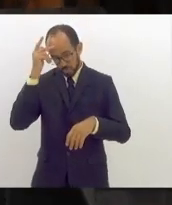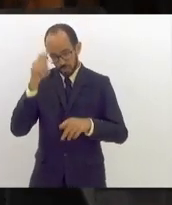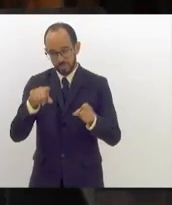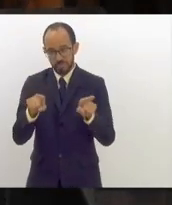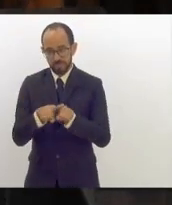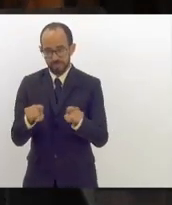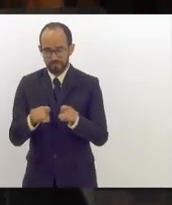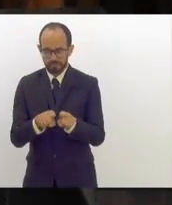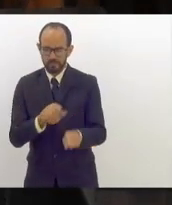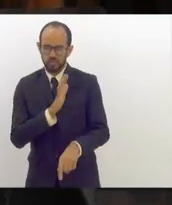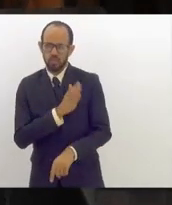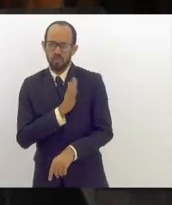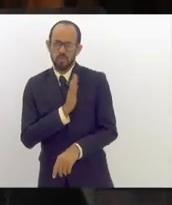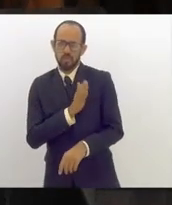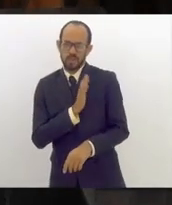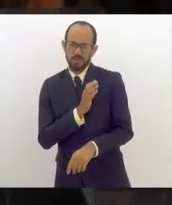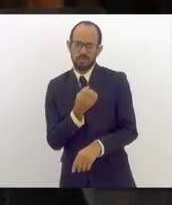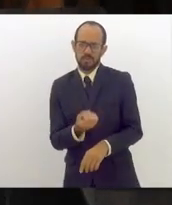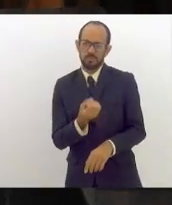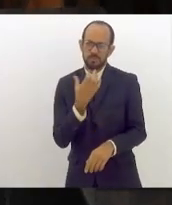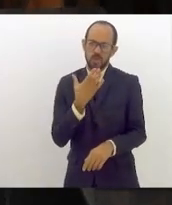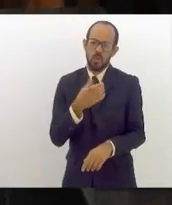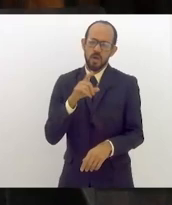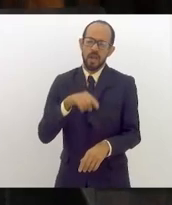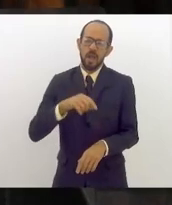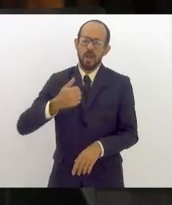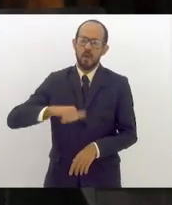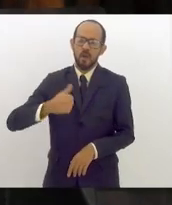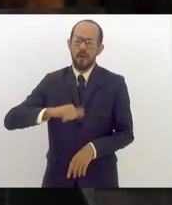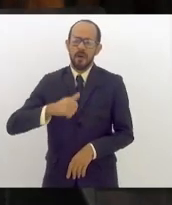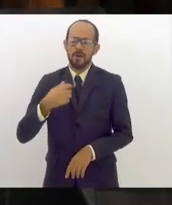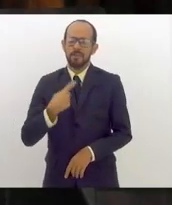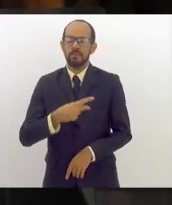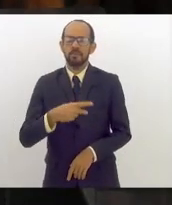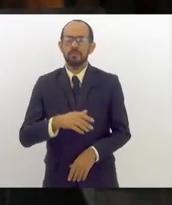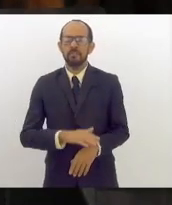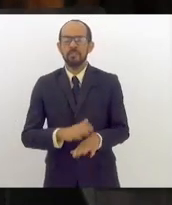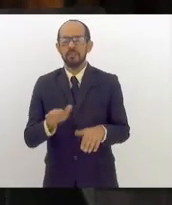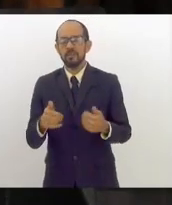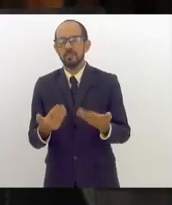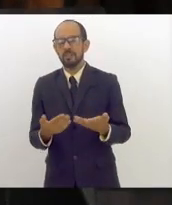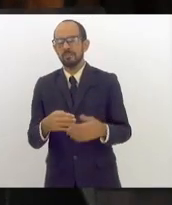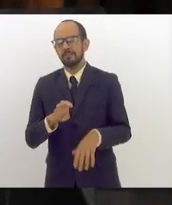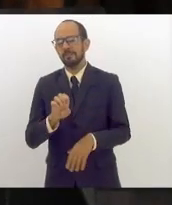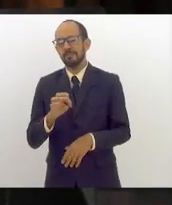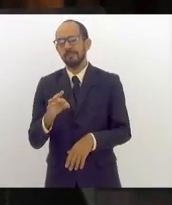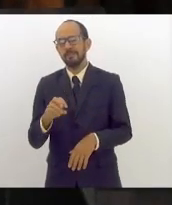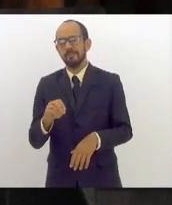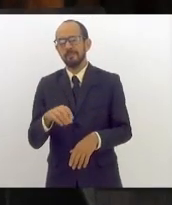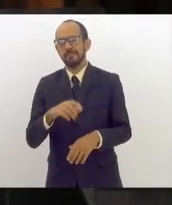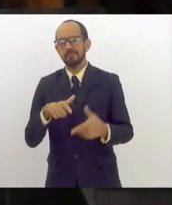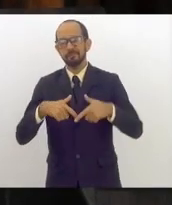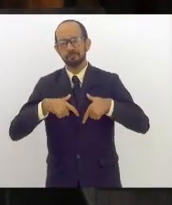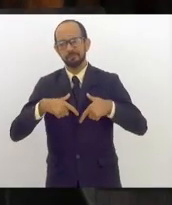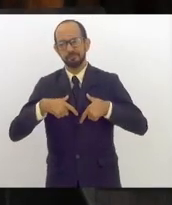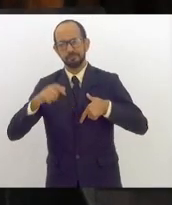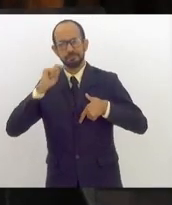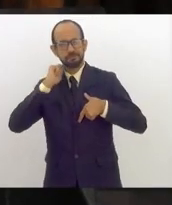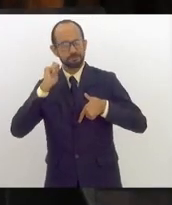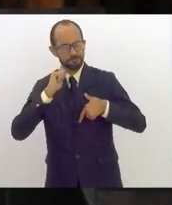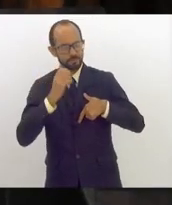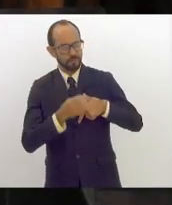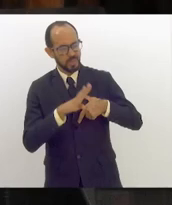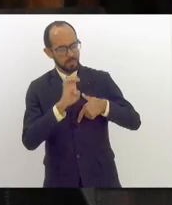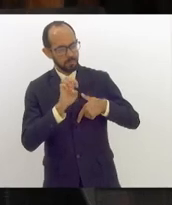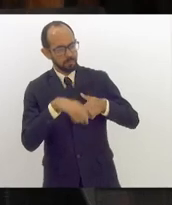coração essa é a grande qualidade Beto Simonetti então Beto a medalha Tiradentes fica muito bem você